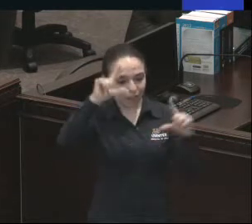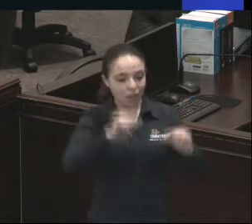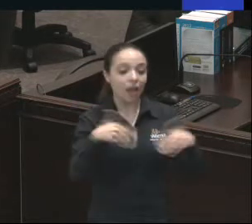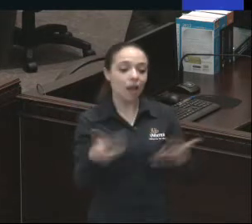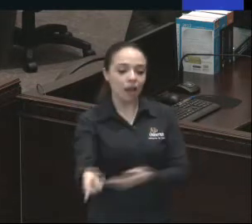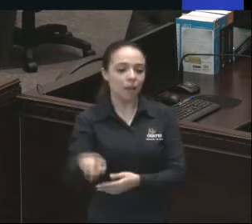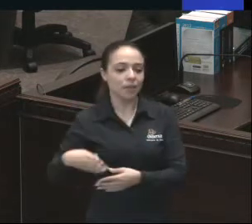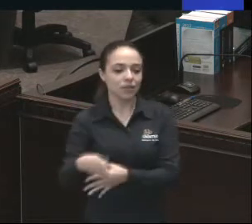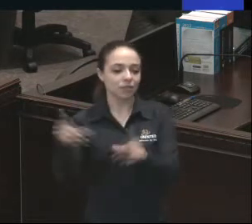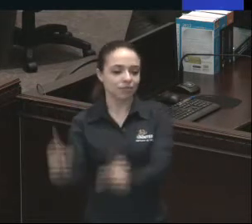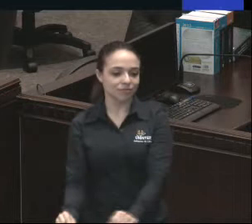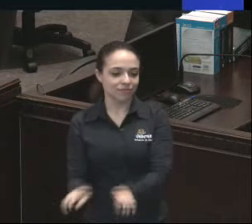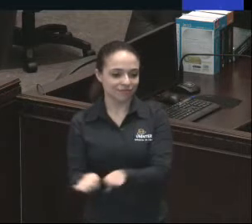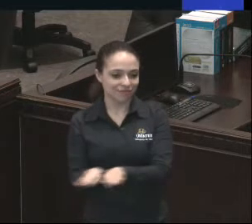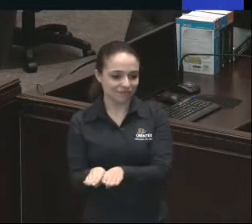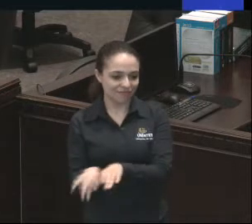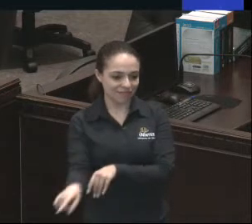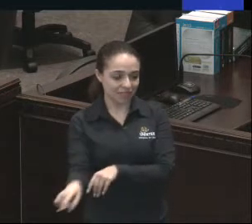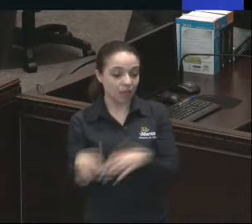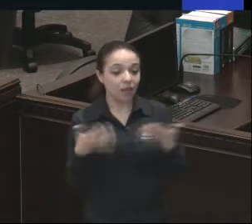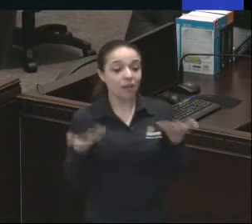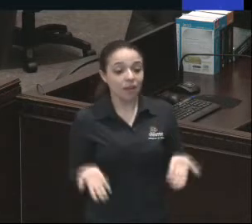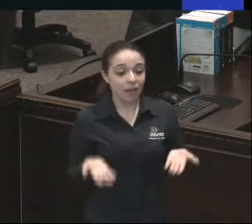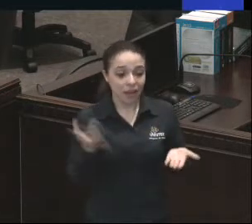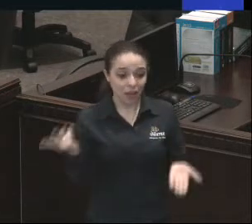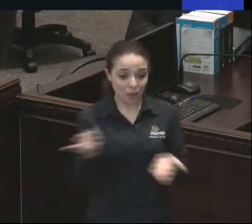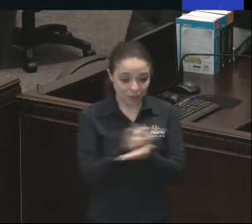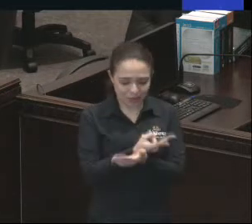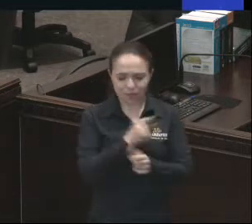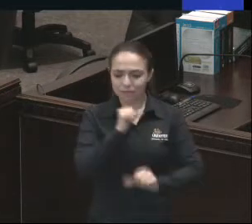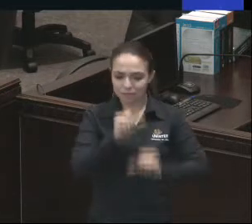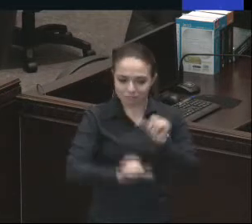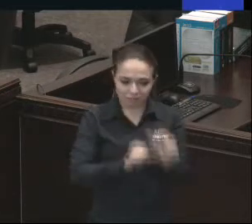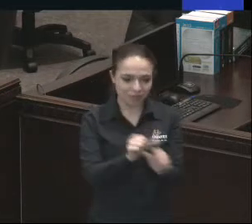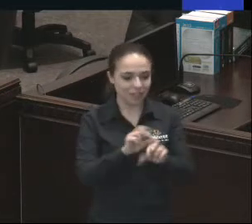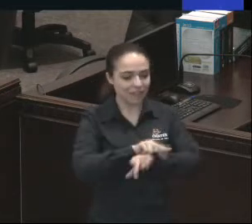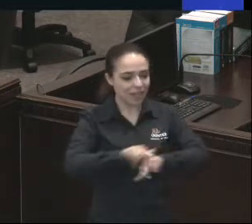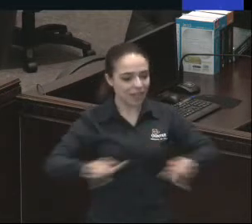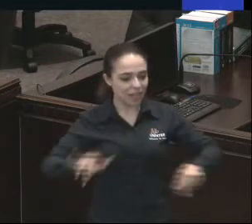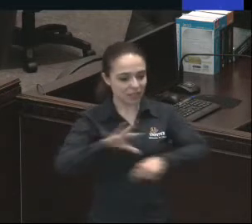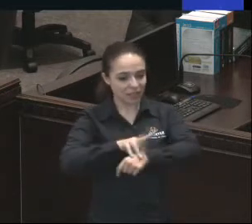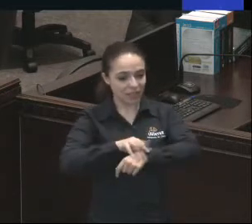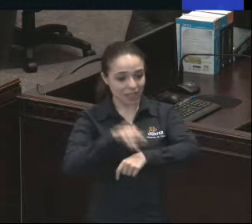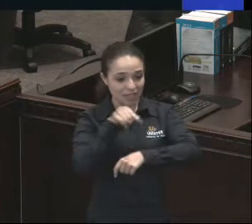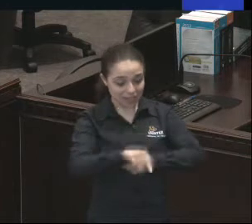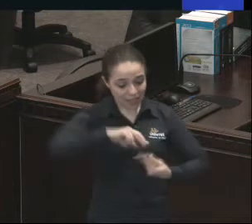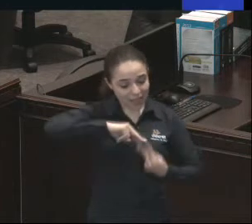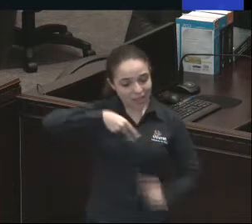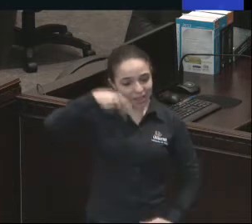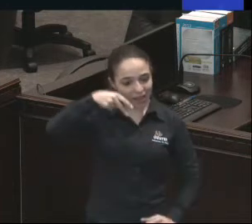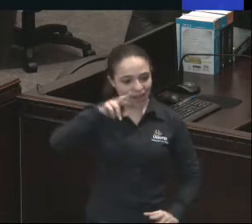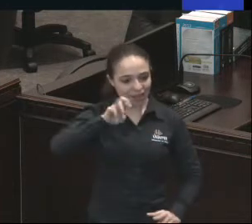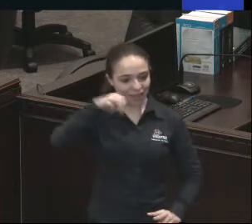encontrou alterações na resposta inflamatória, mas a gente encontrou uma série de alterações hematológicas, dano ao DNA das células